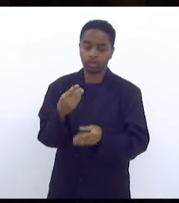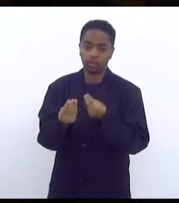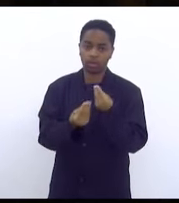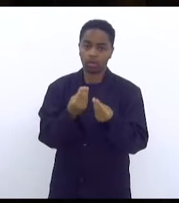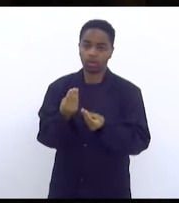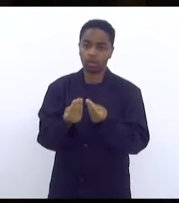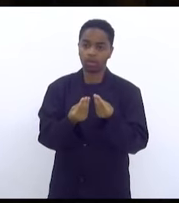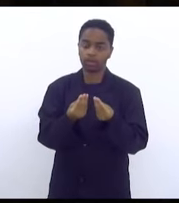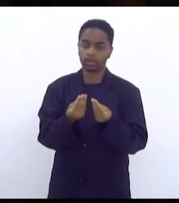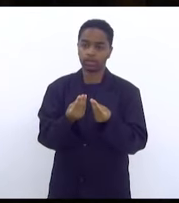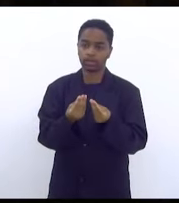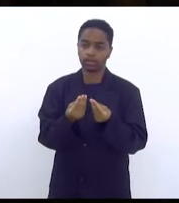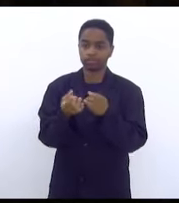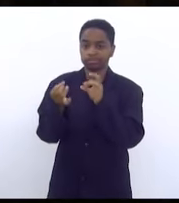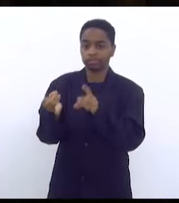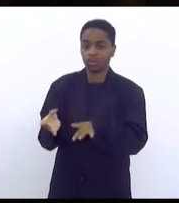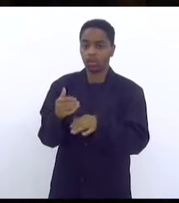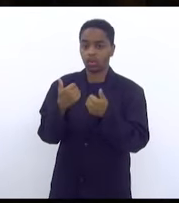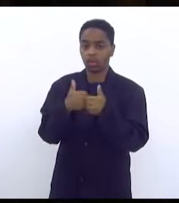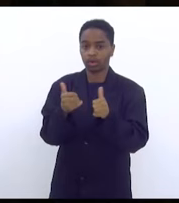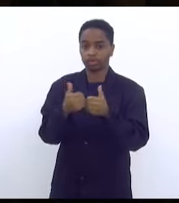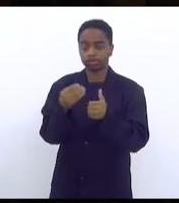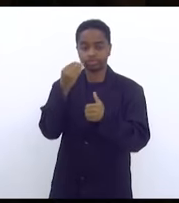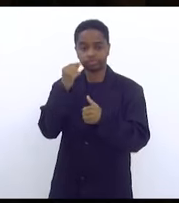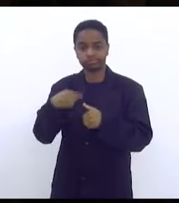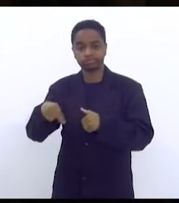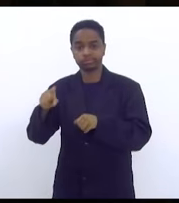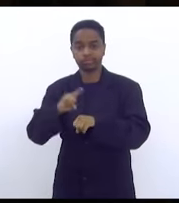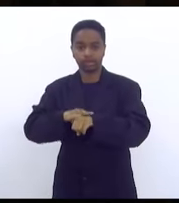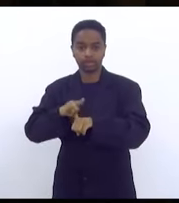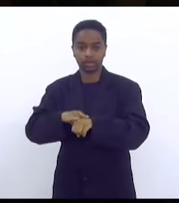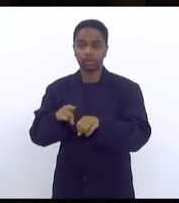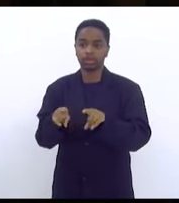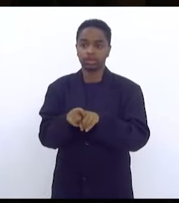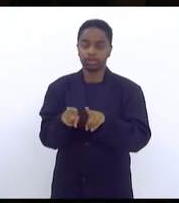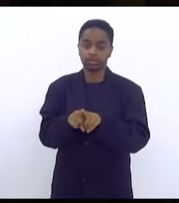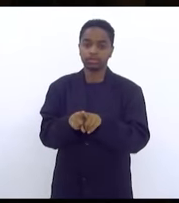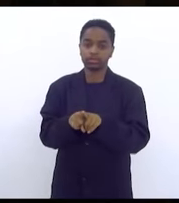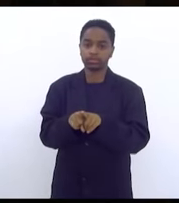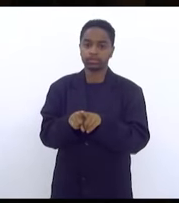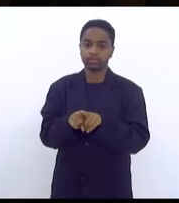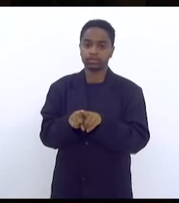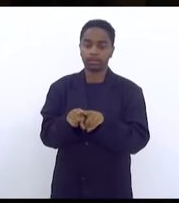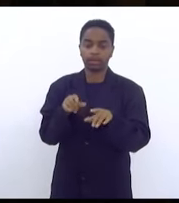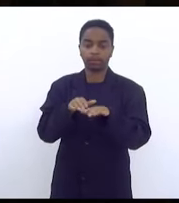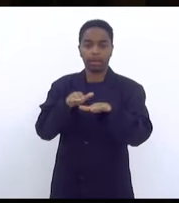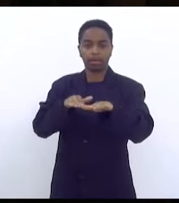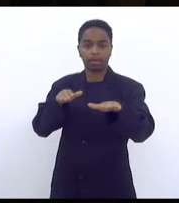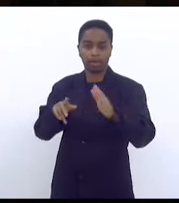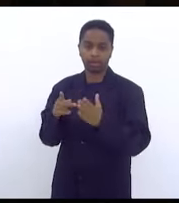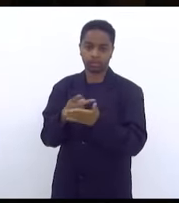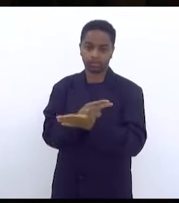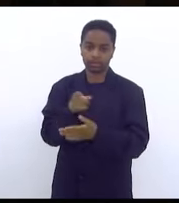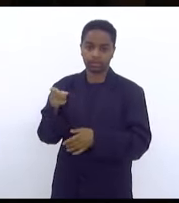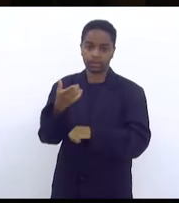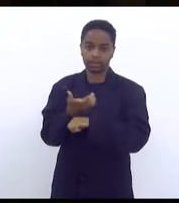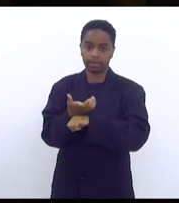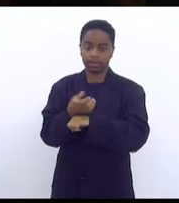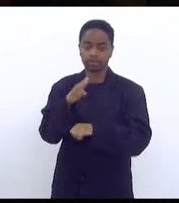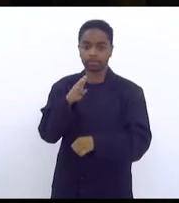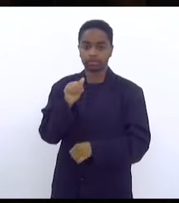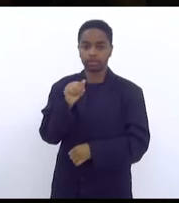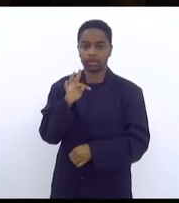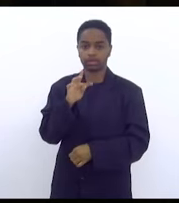você abandonar o ônibus para poder ir ao banheiro. E também acabava congestionando muito o trânsito ali na Praça do